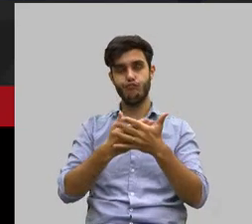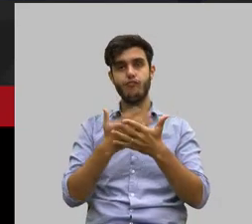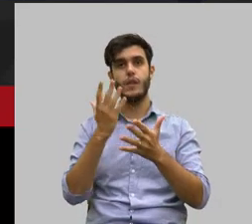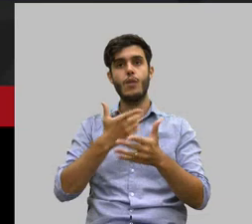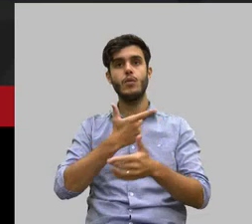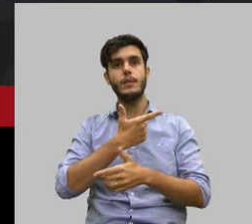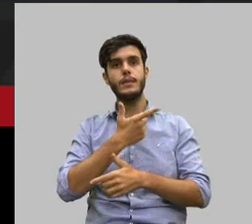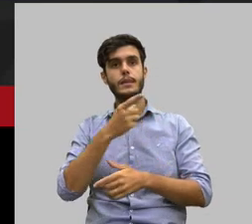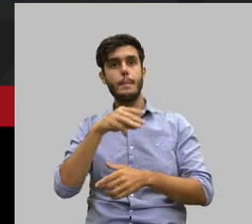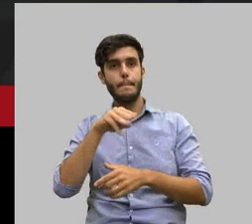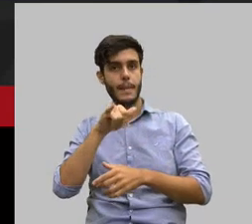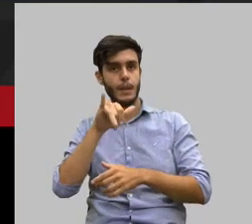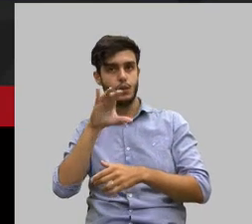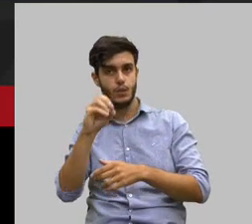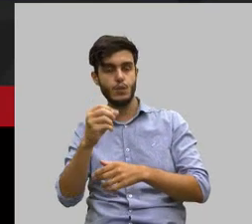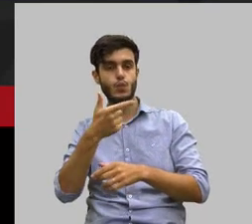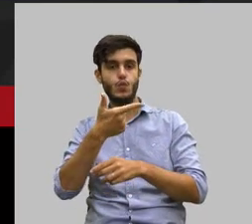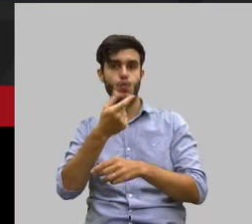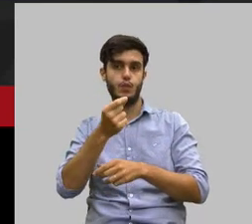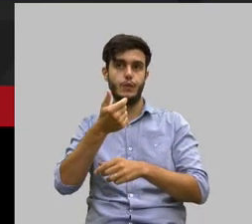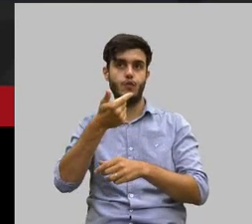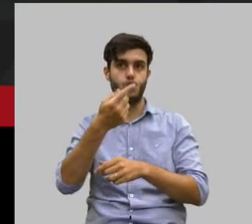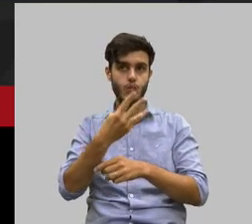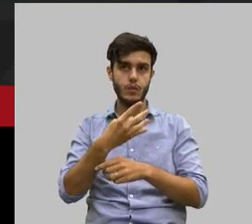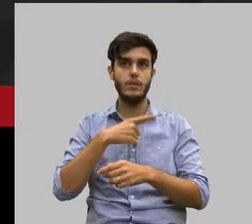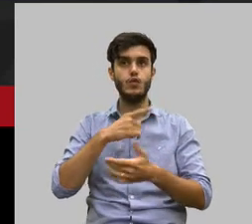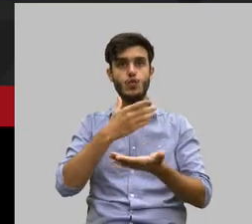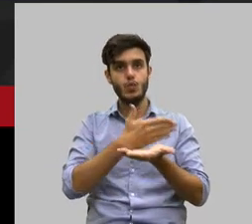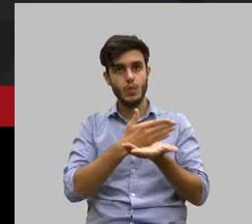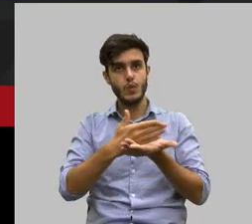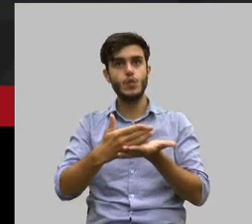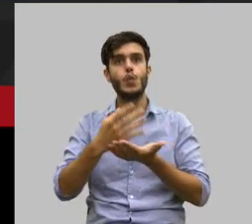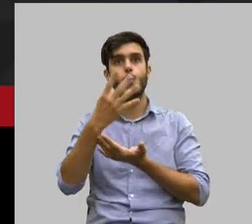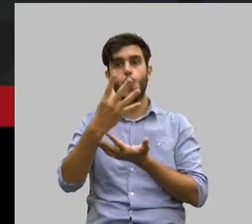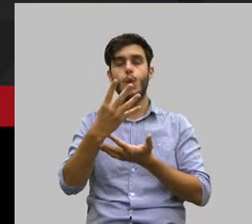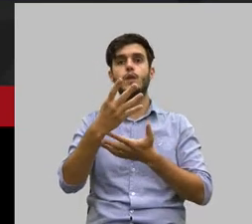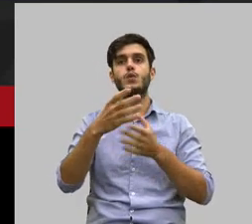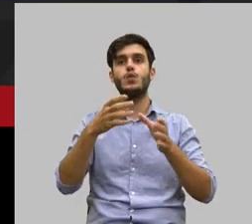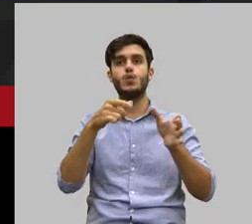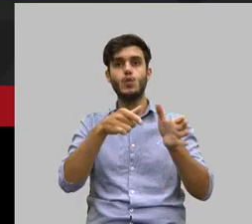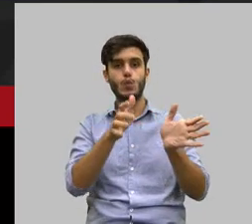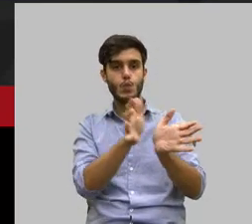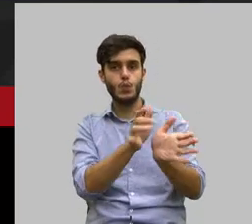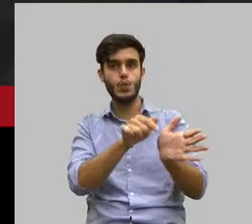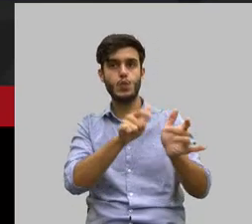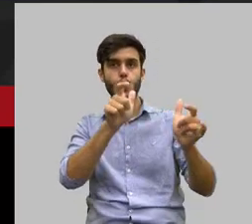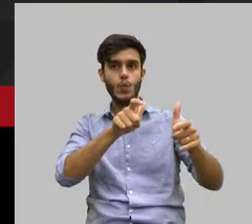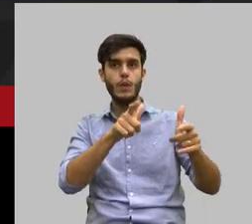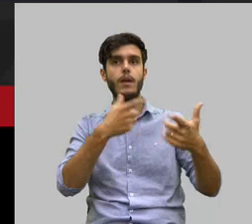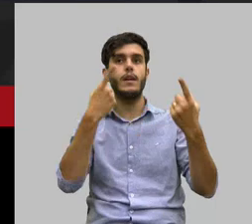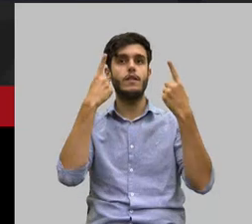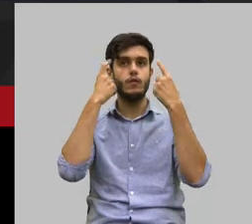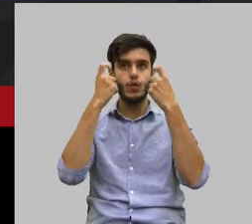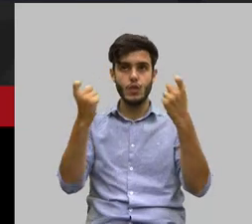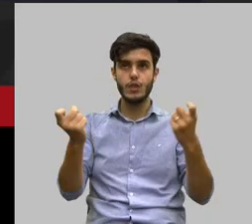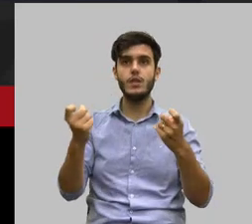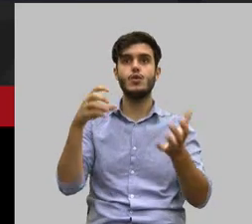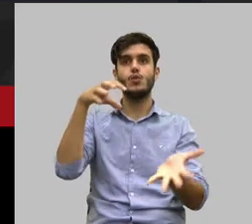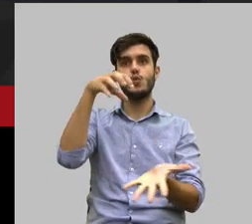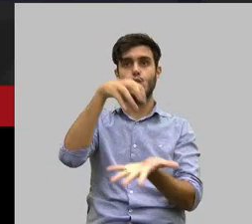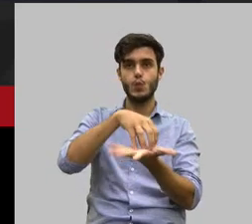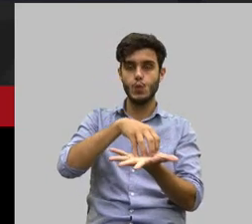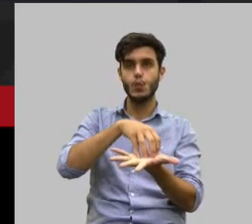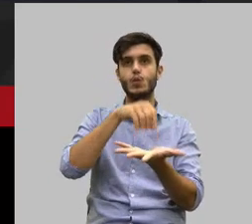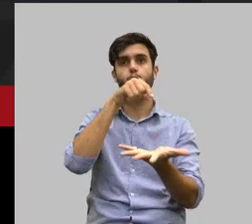nós tivemos a inauguração eh de quatro unidades de Atendimento à Mulher vítima de violência né tanto o núcleo Integrado de